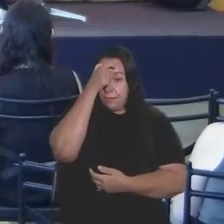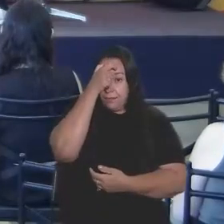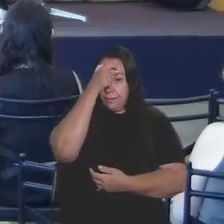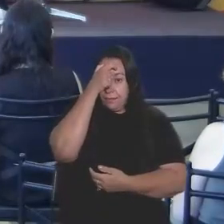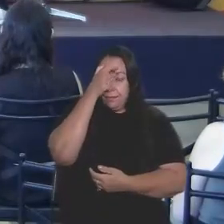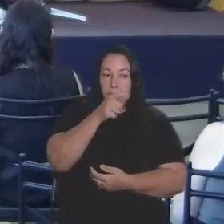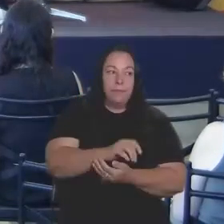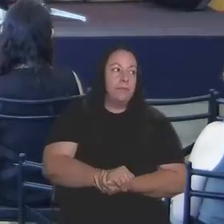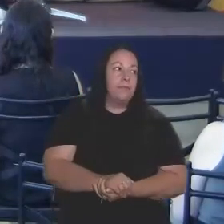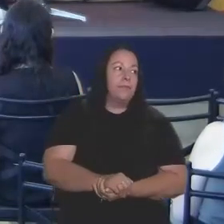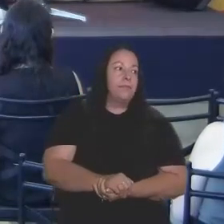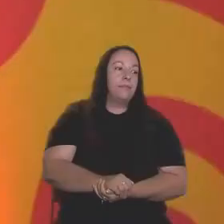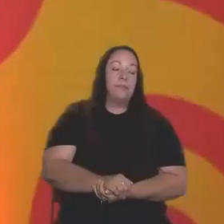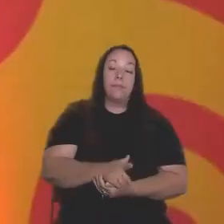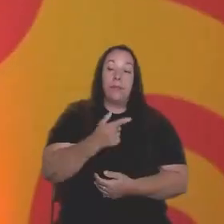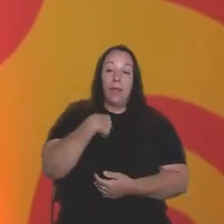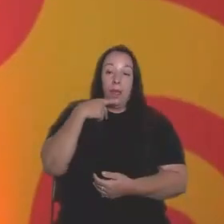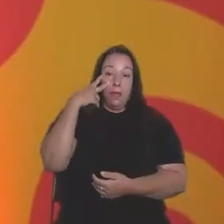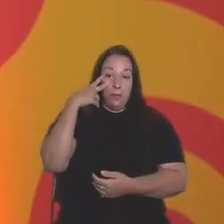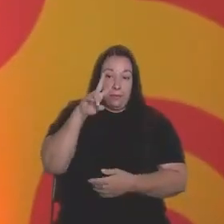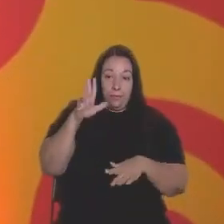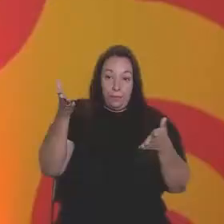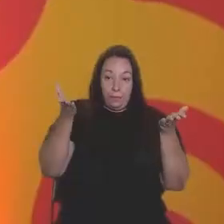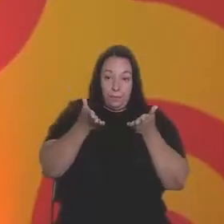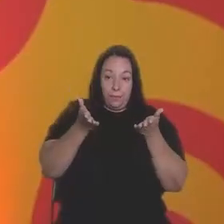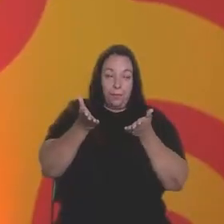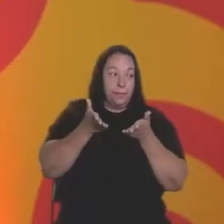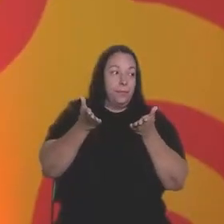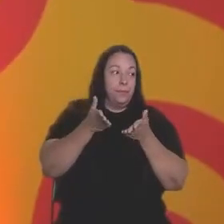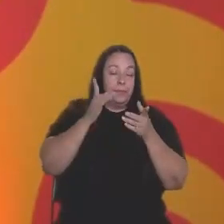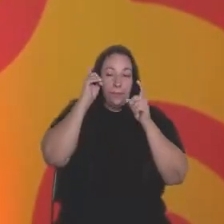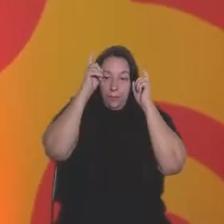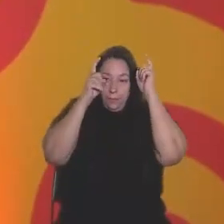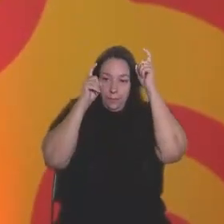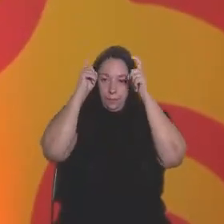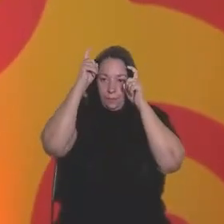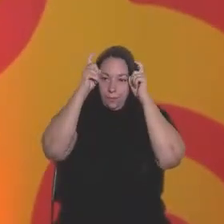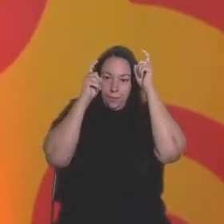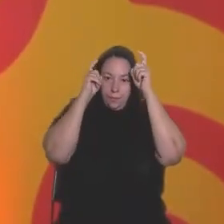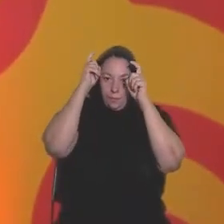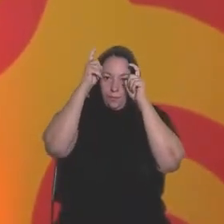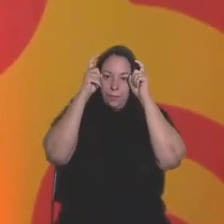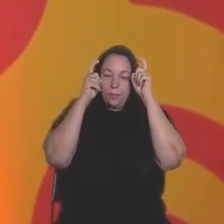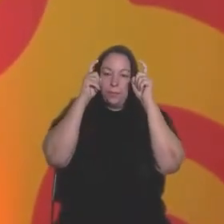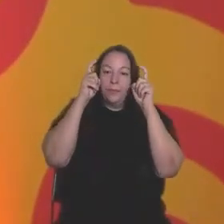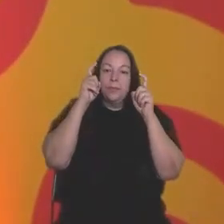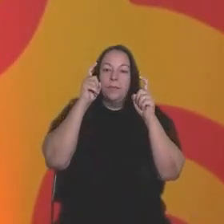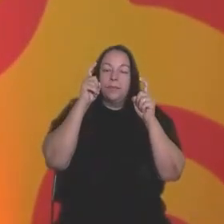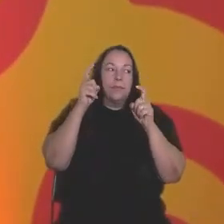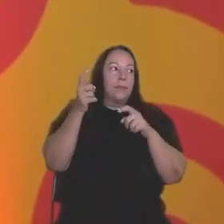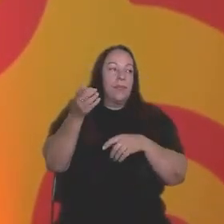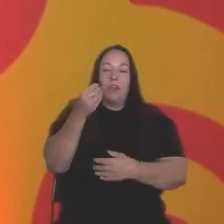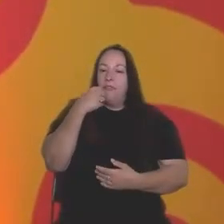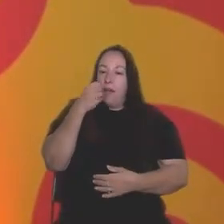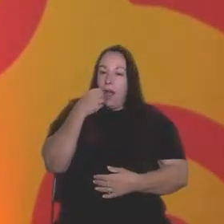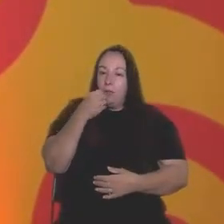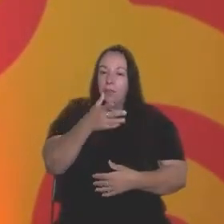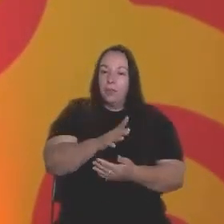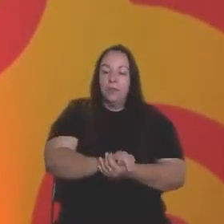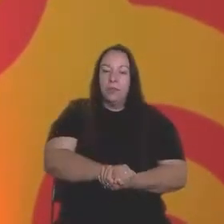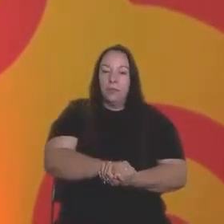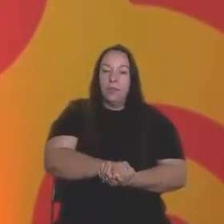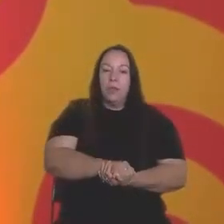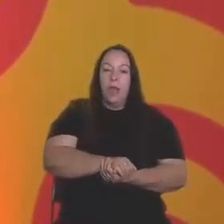levada adiante. E eu vejo hoje que existe, sim, uma grande preocupação. O que falta, muitas vezes, são ferramentas. Né? Existe